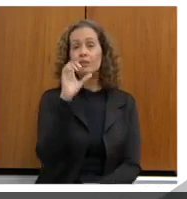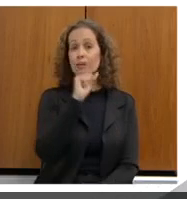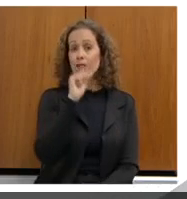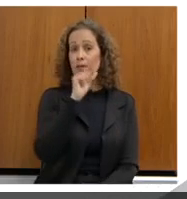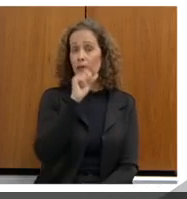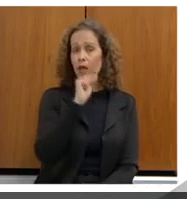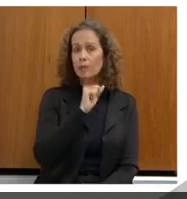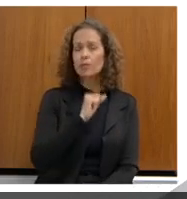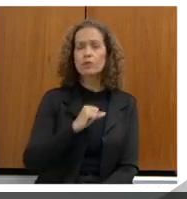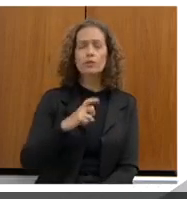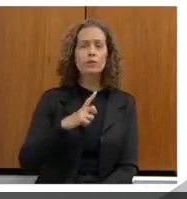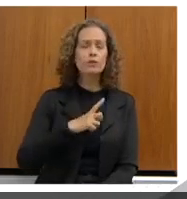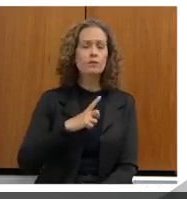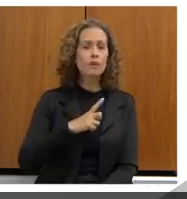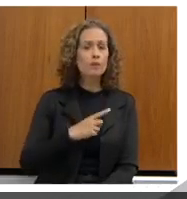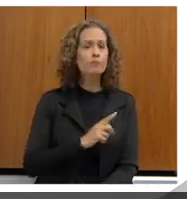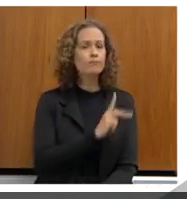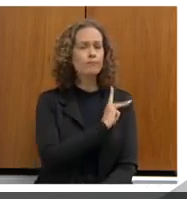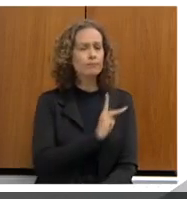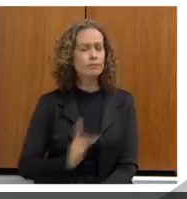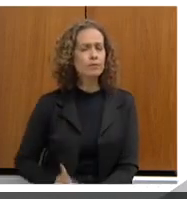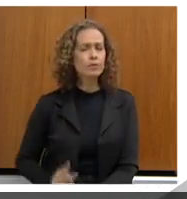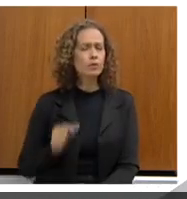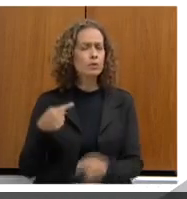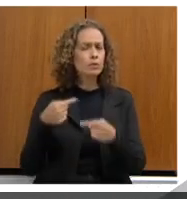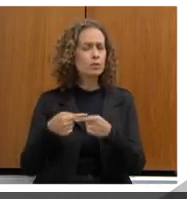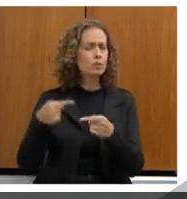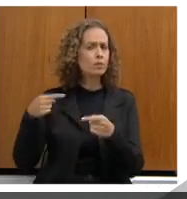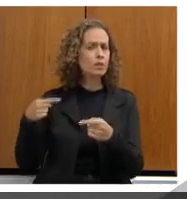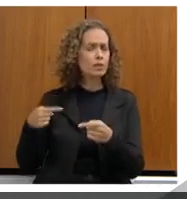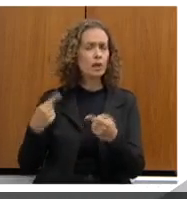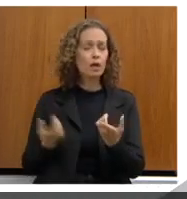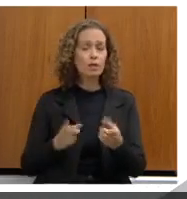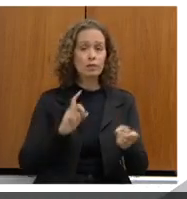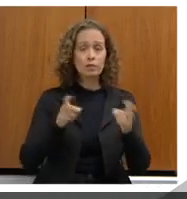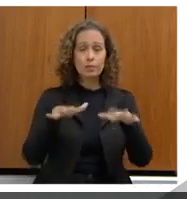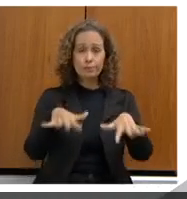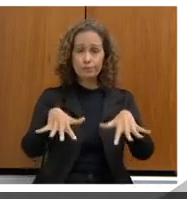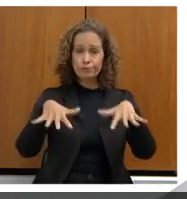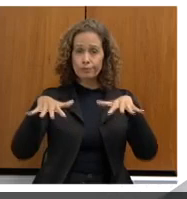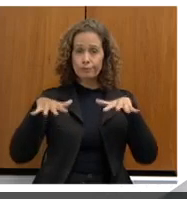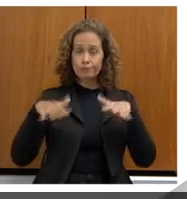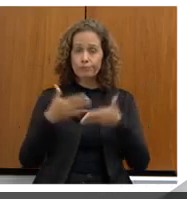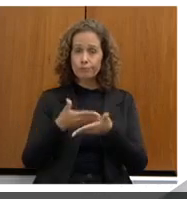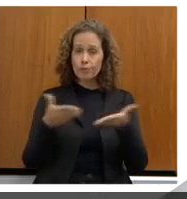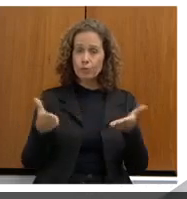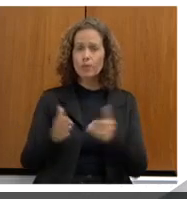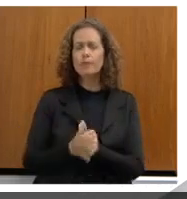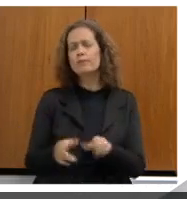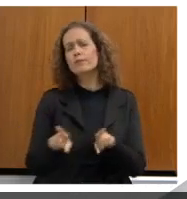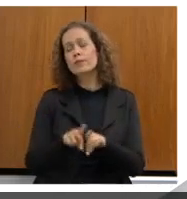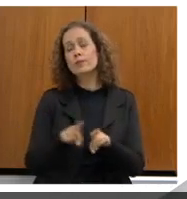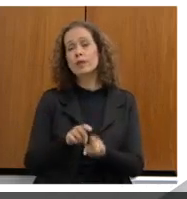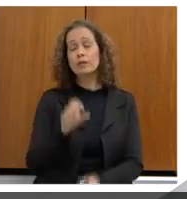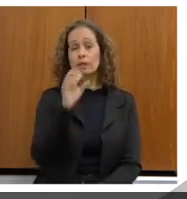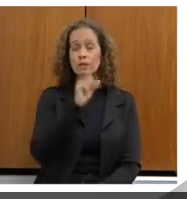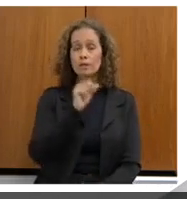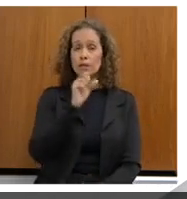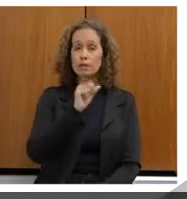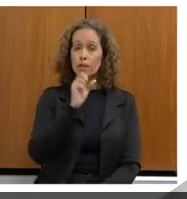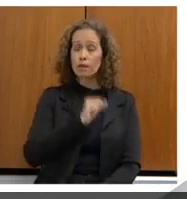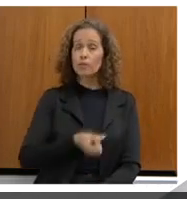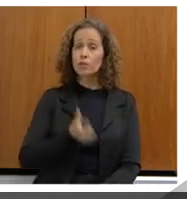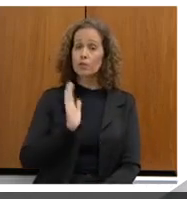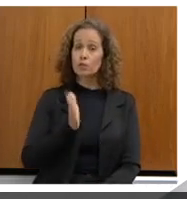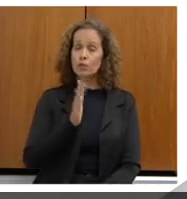aqui nova para o presidente a semana passada numa audiência pública né bom E no sábado Já